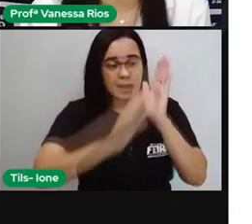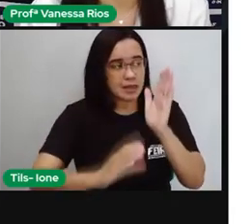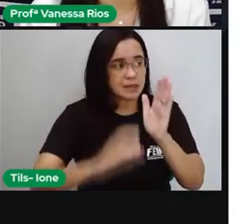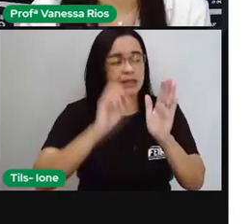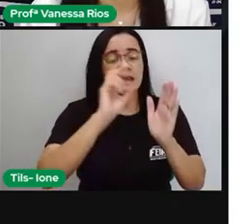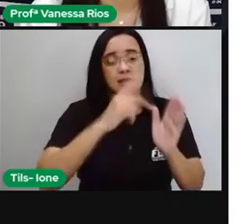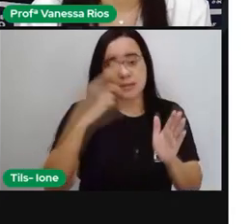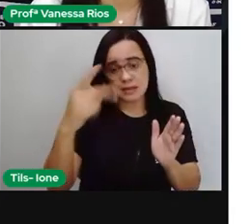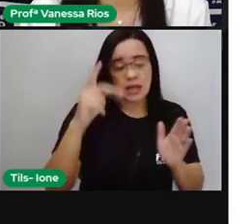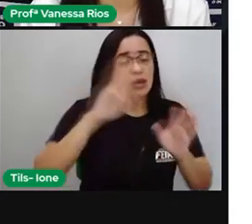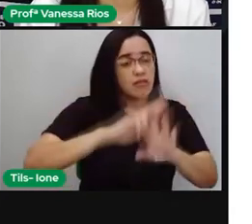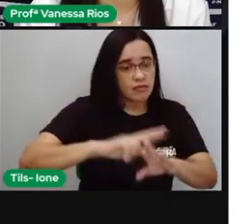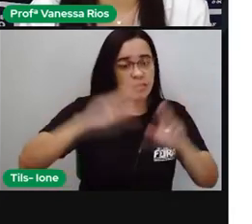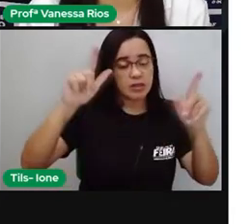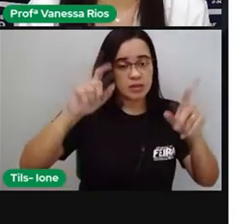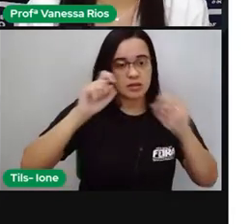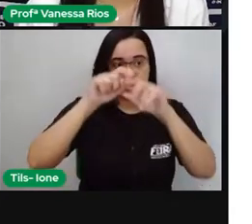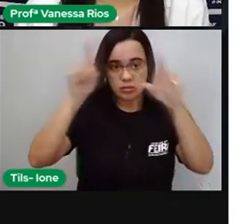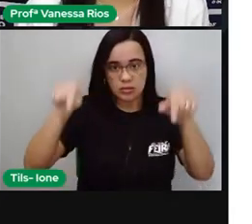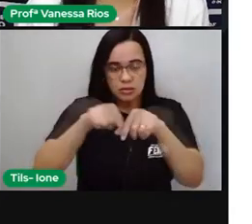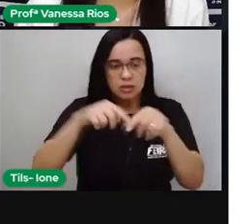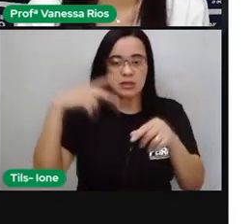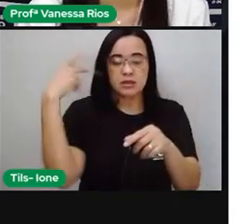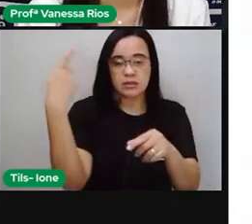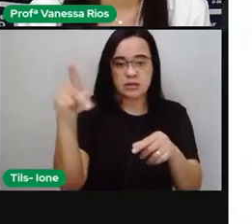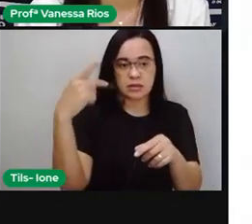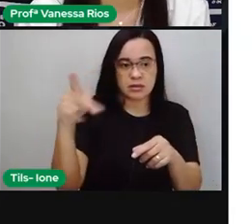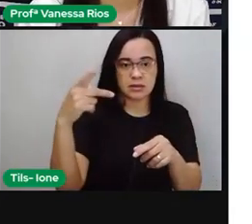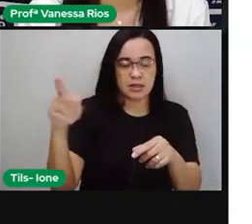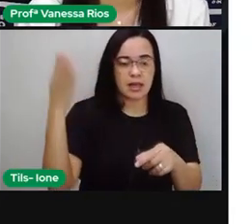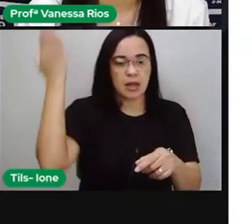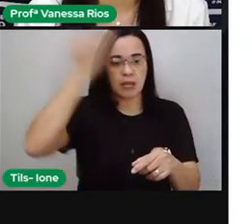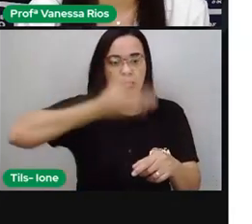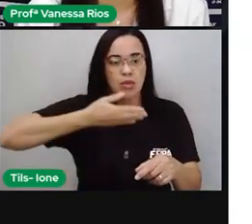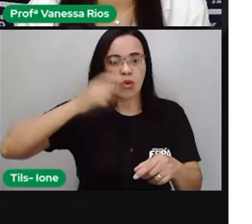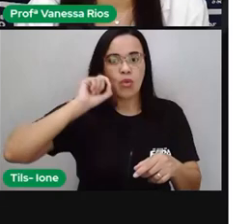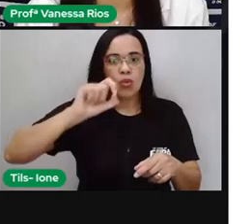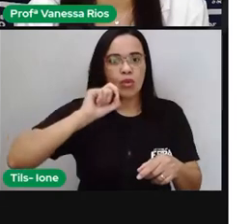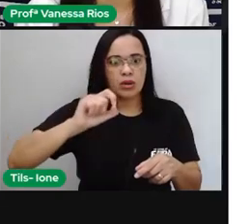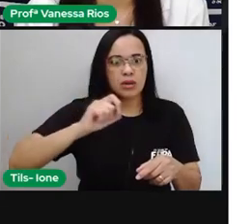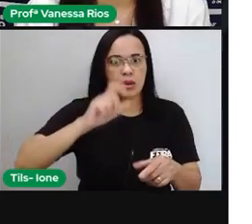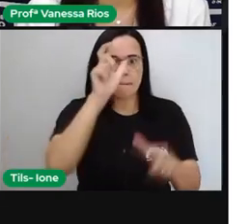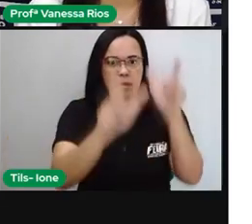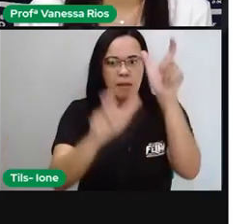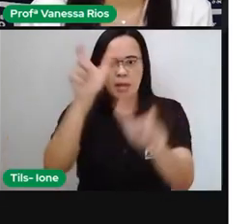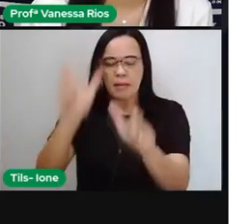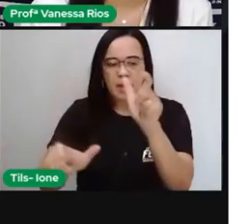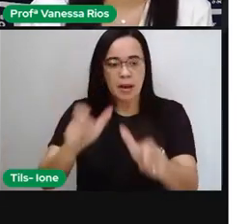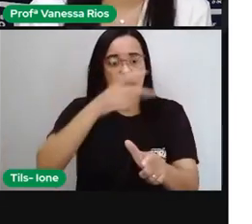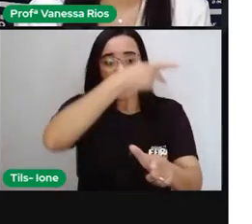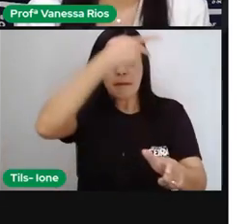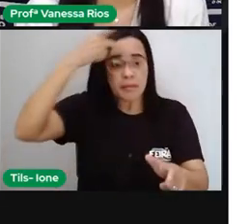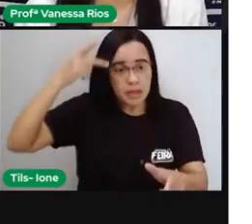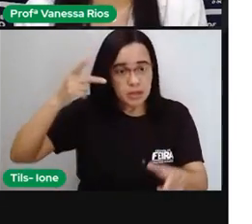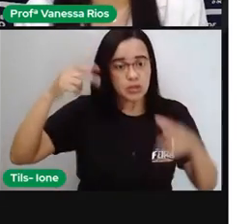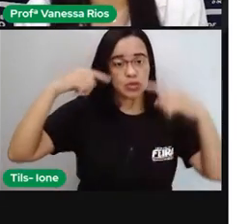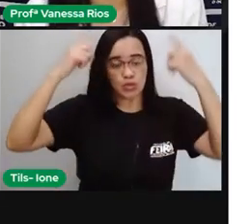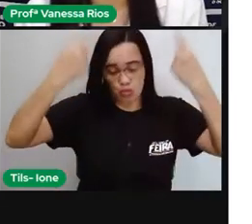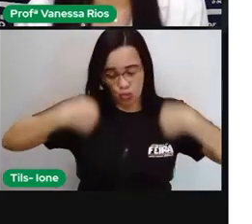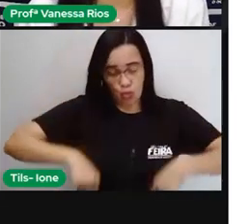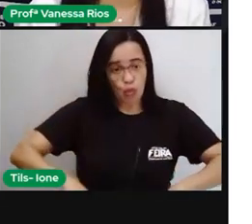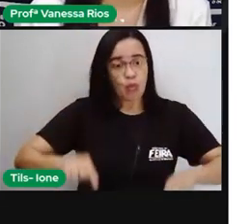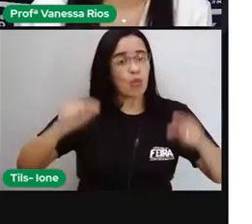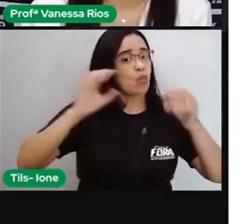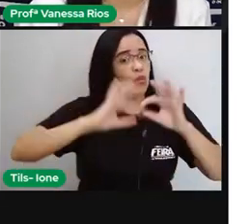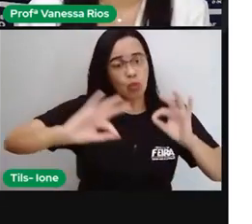o quadro, que a tela retrata, pessoas fisicamente diferentes. E aí algumas pessoas associam